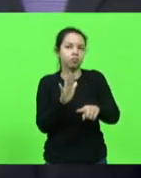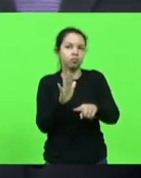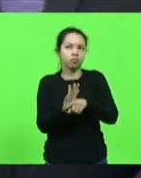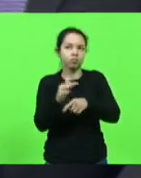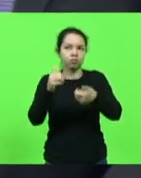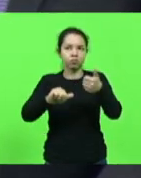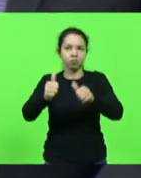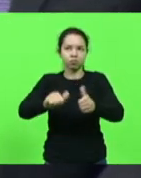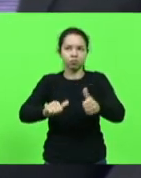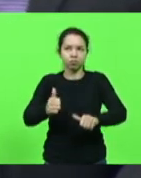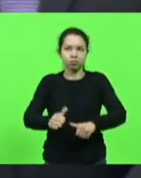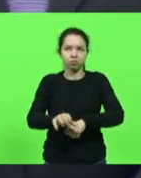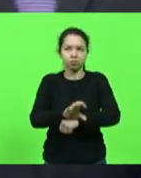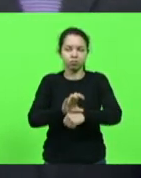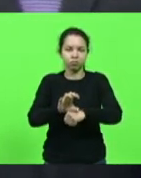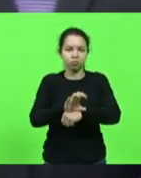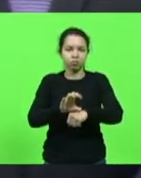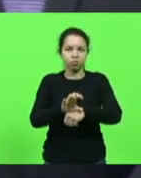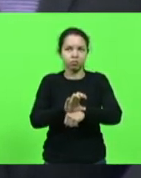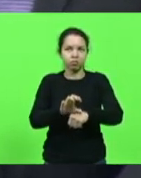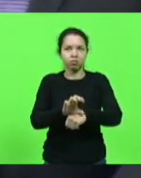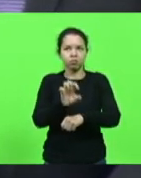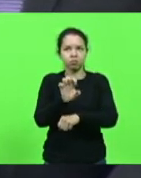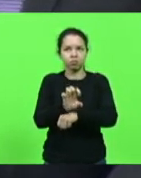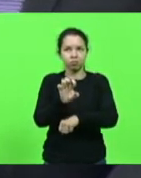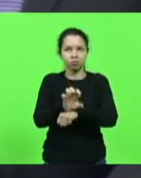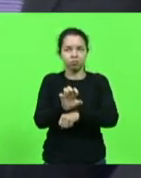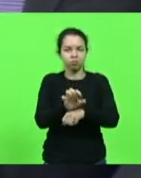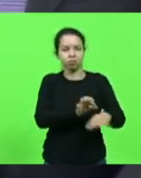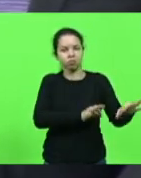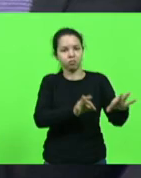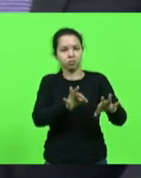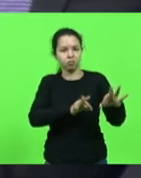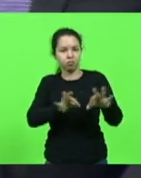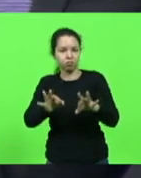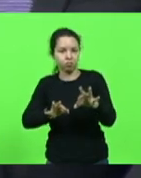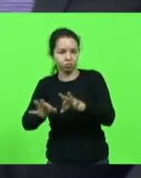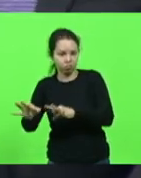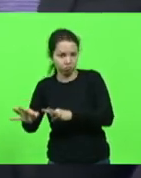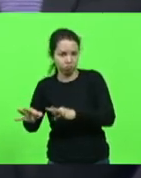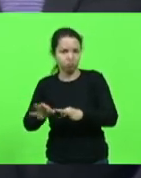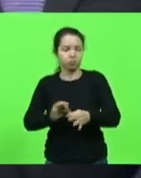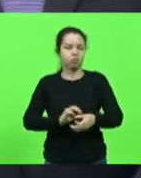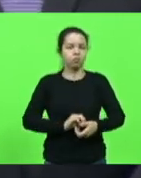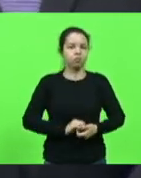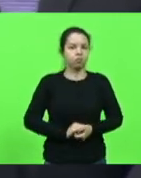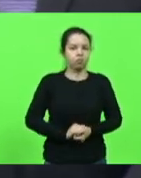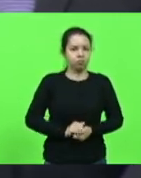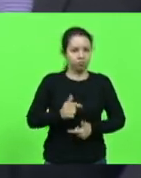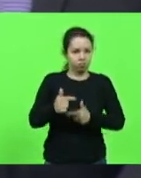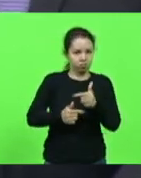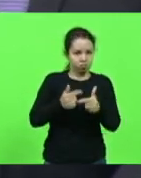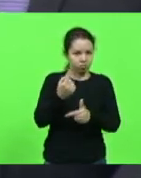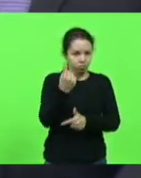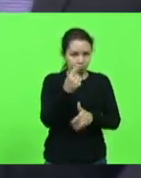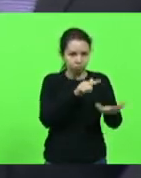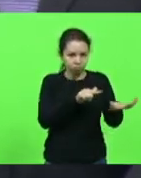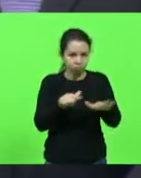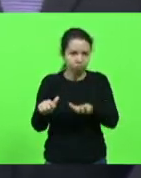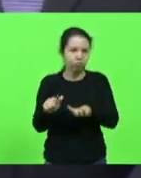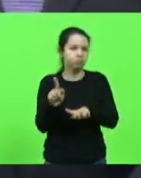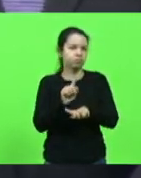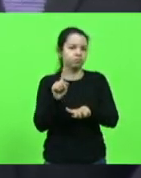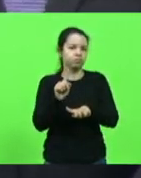Constituição do Estado, que estava sendo elaborada. E, então, não foi um trabalho de uma semana. Eu já vim no início